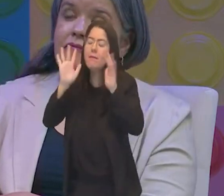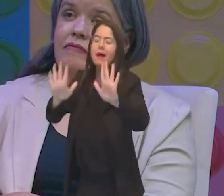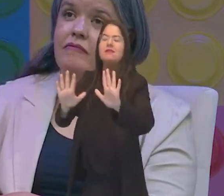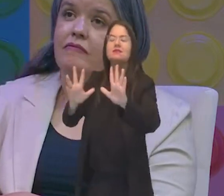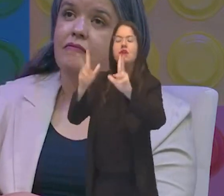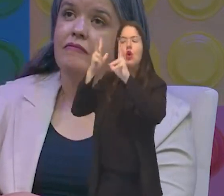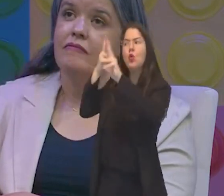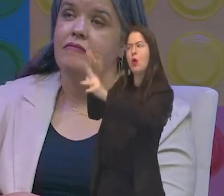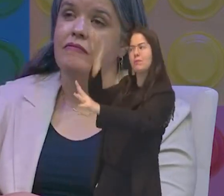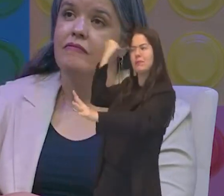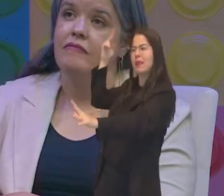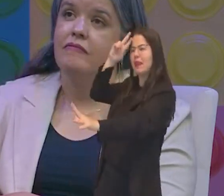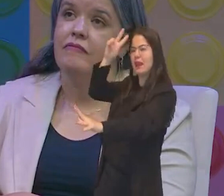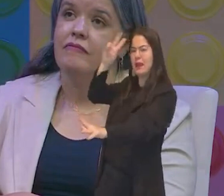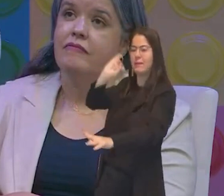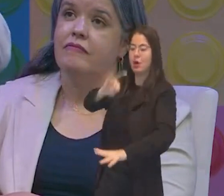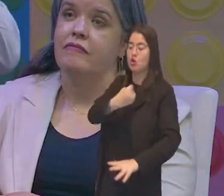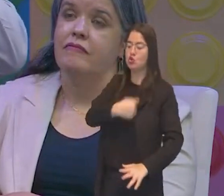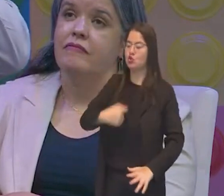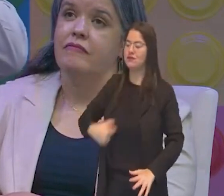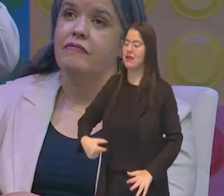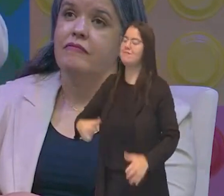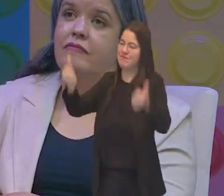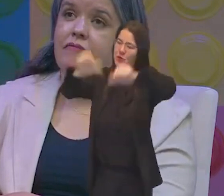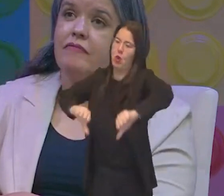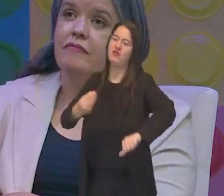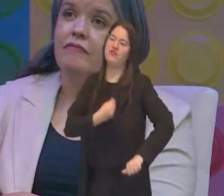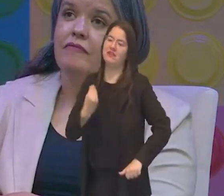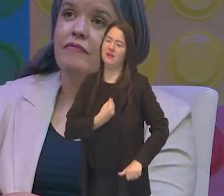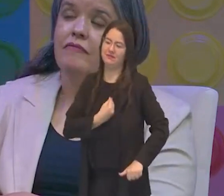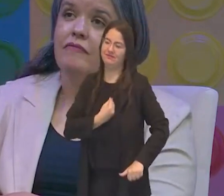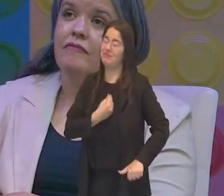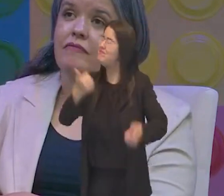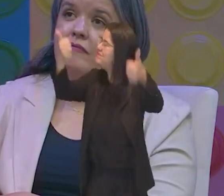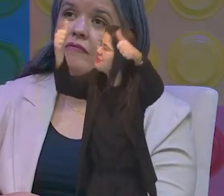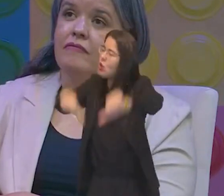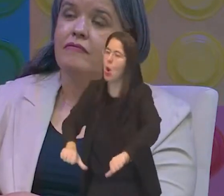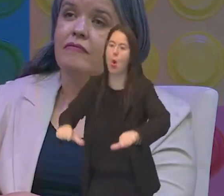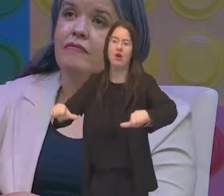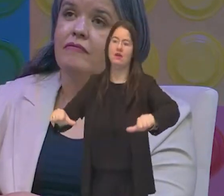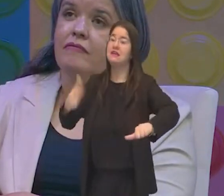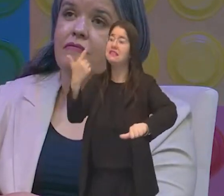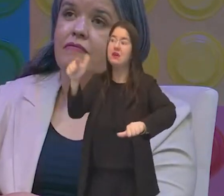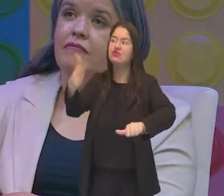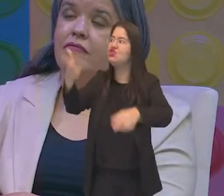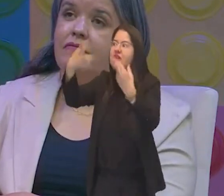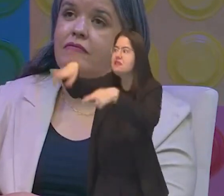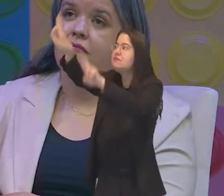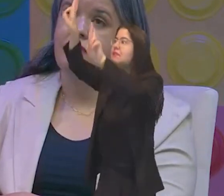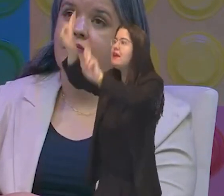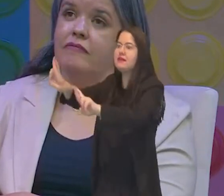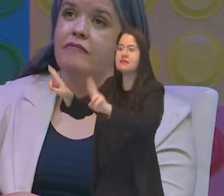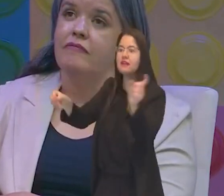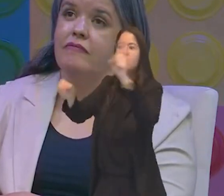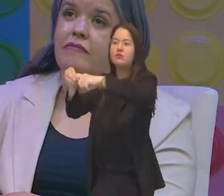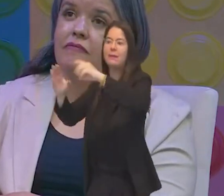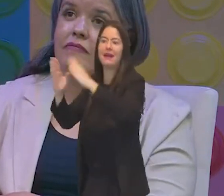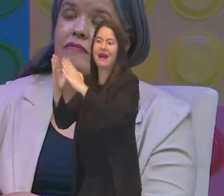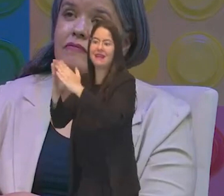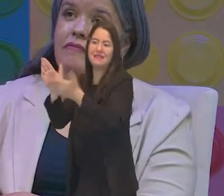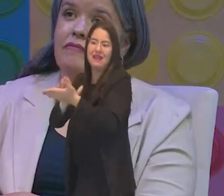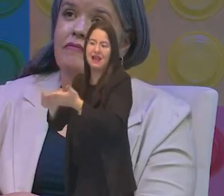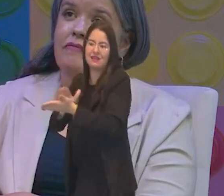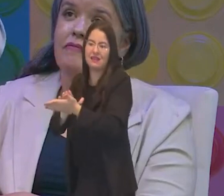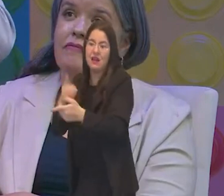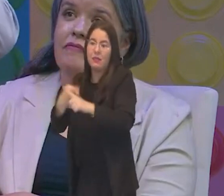Para o José era um pouco pior. Não existia para o José a esperança de voltar para os seus. Não